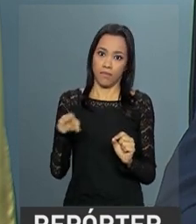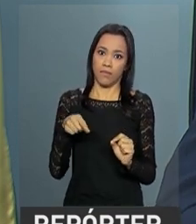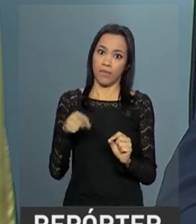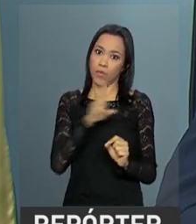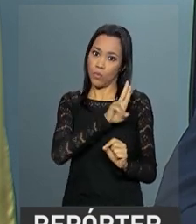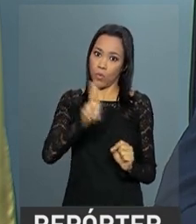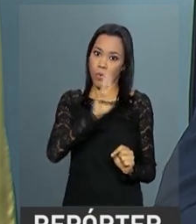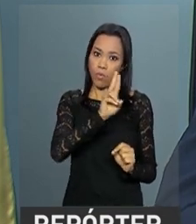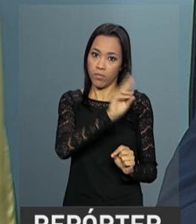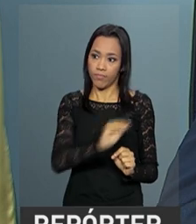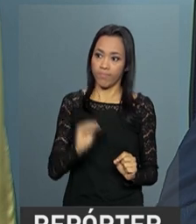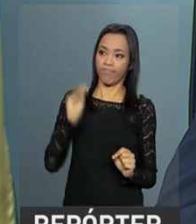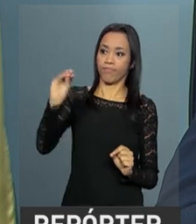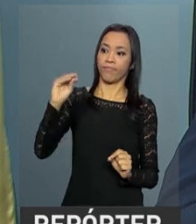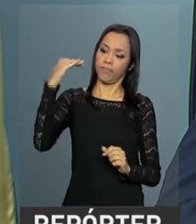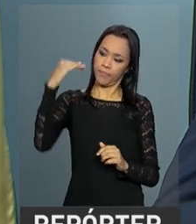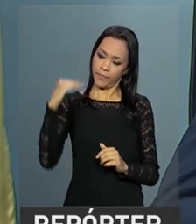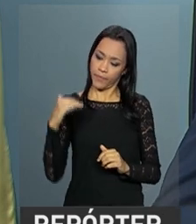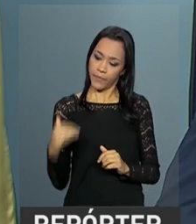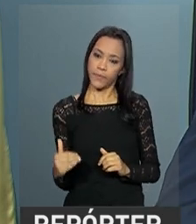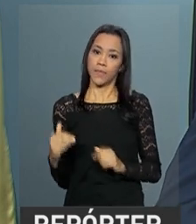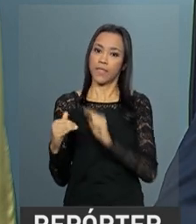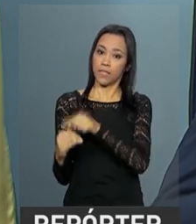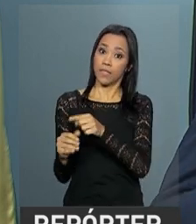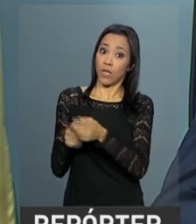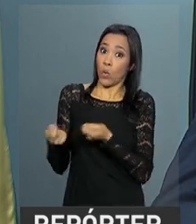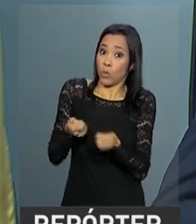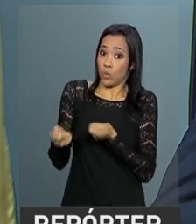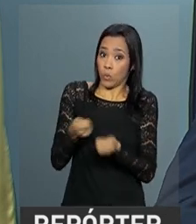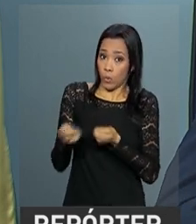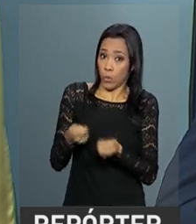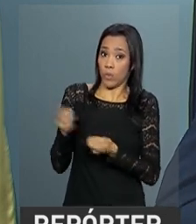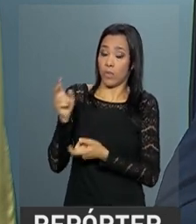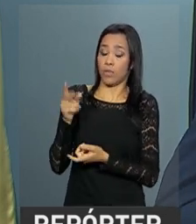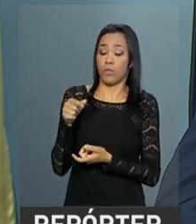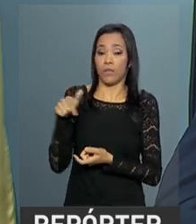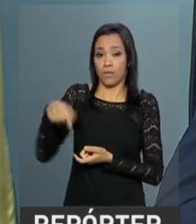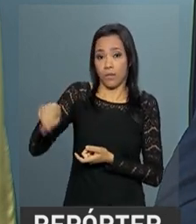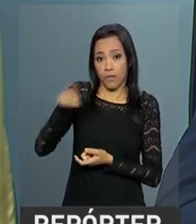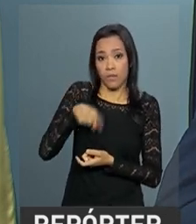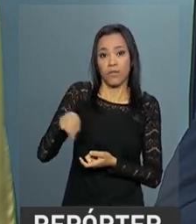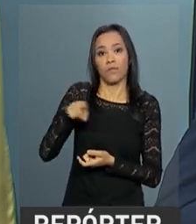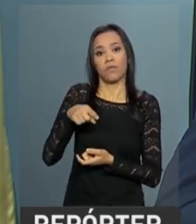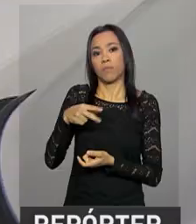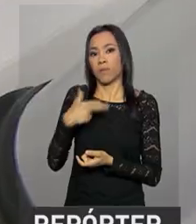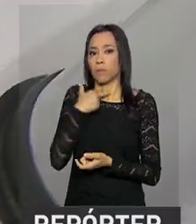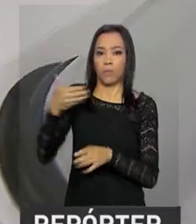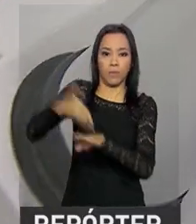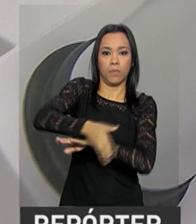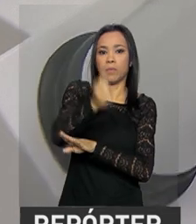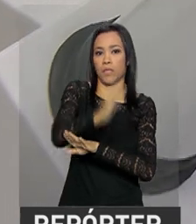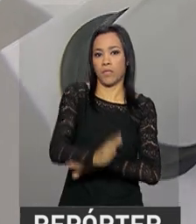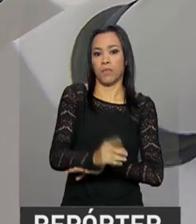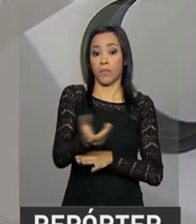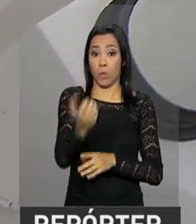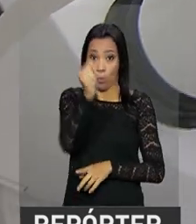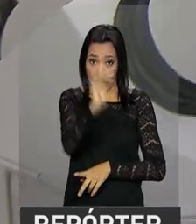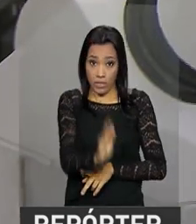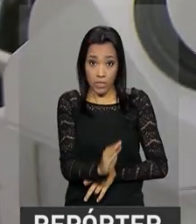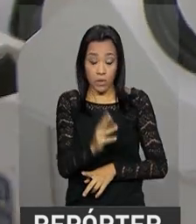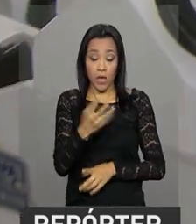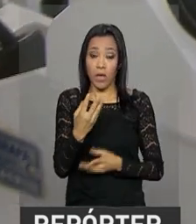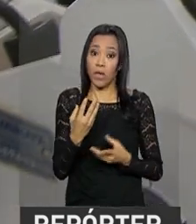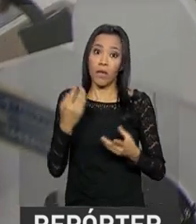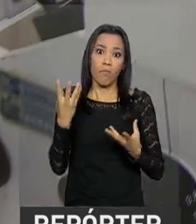nessa lista e, por consequência, ser objeto de controle numa supervisão de ingresso de produtos. O Brasil é um grande